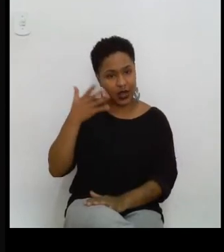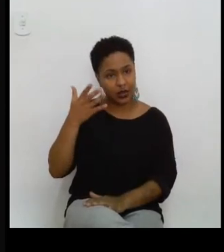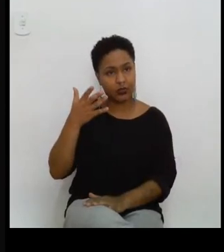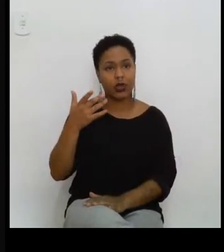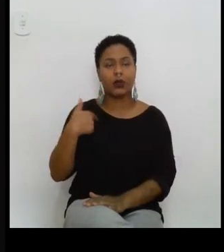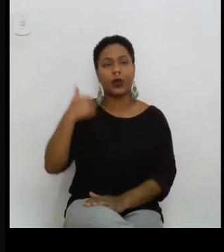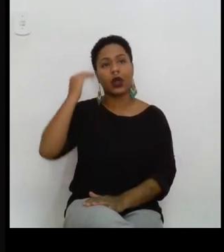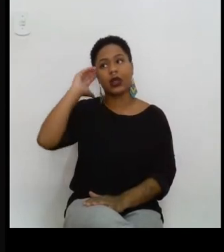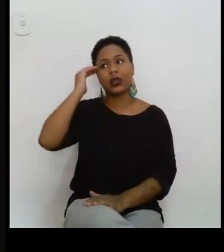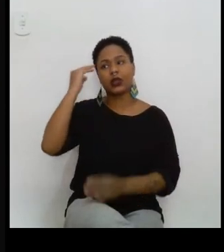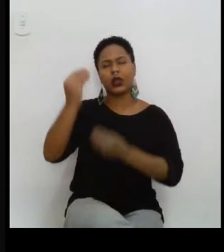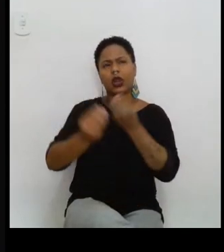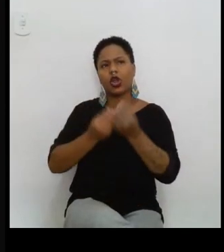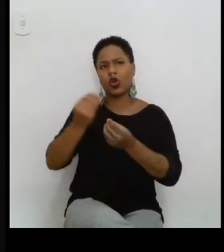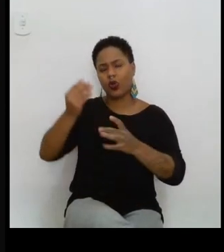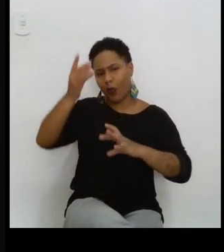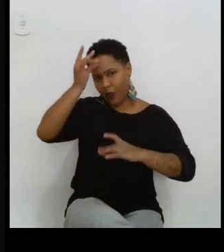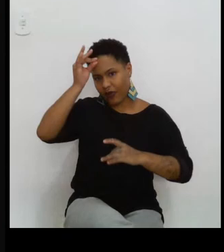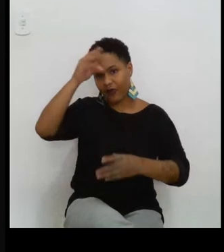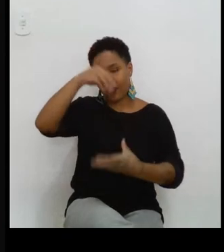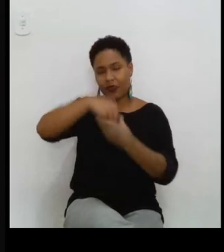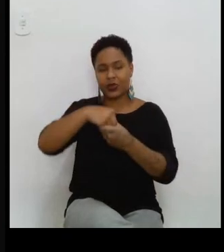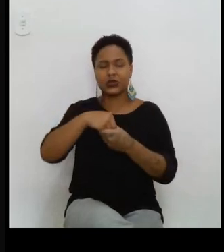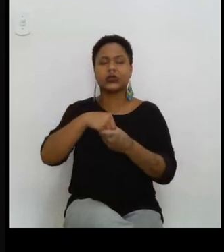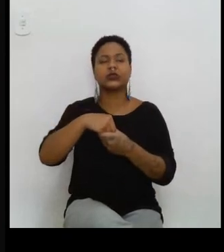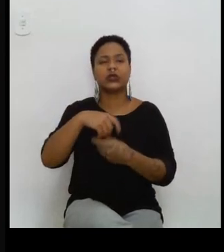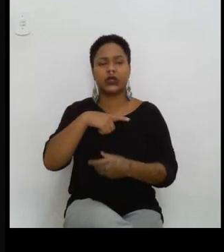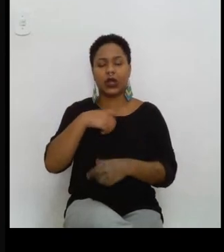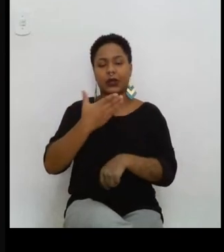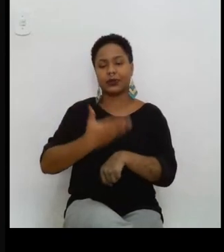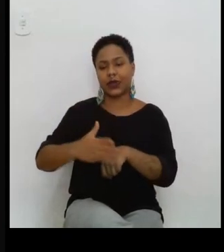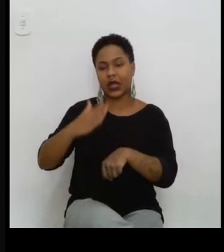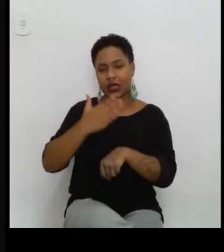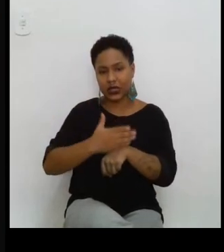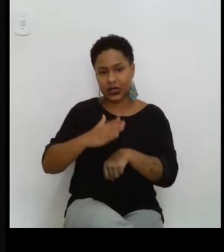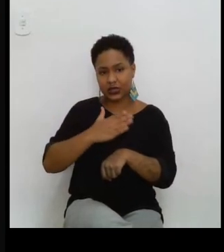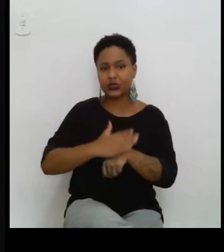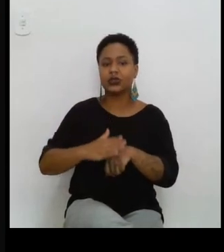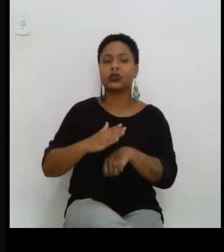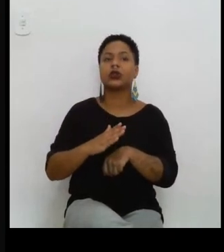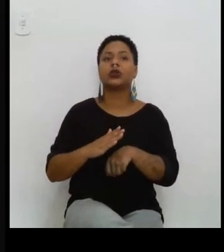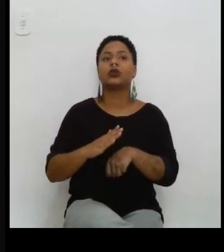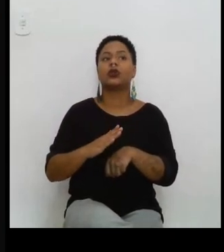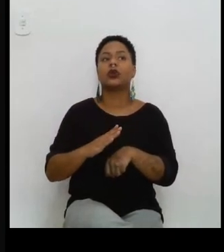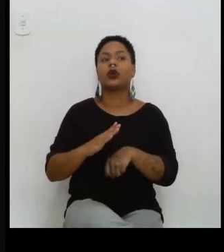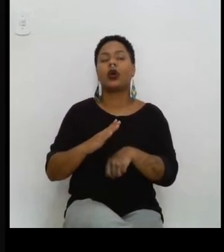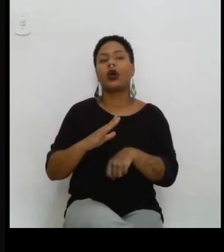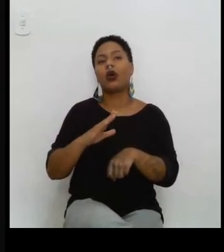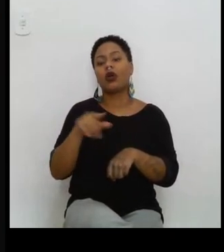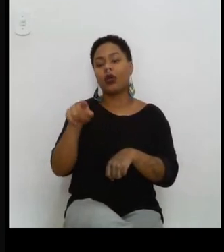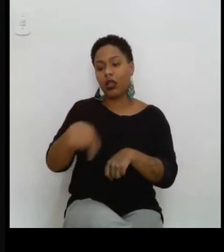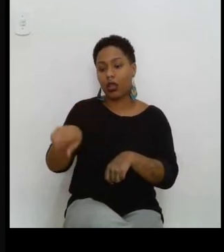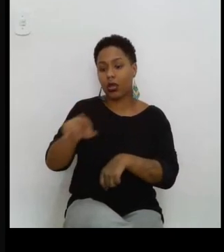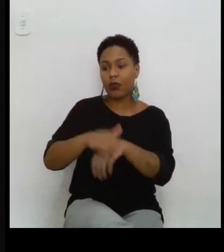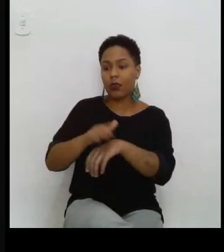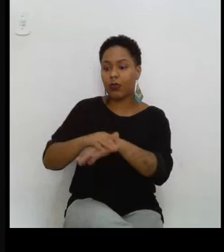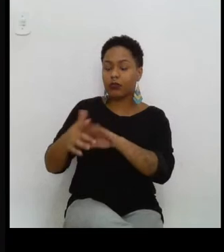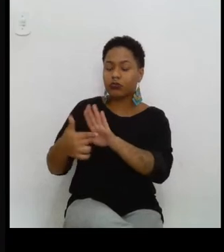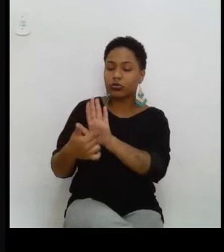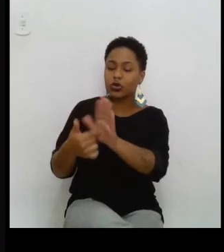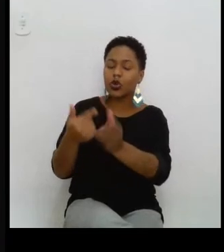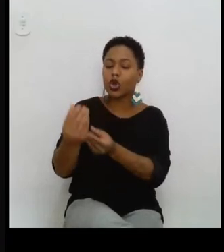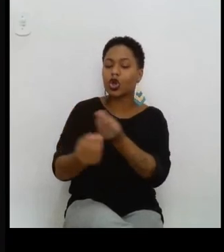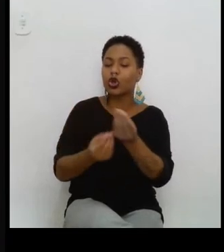essa pessoa uma atividade que constituiu essas essas práticas para fazer falar ela nesse